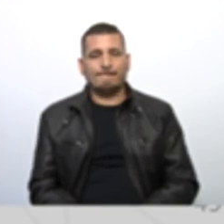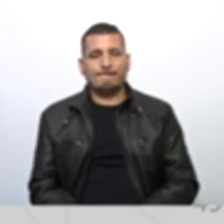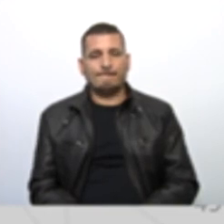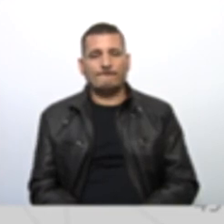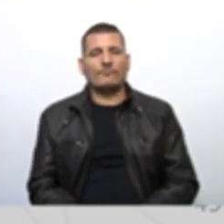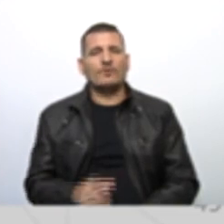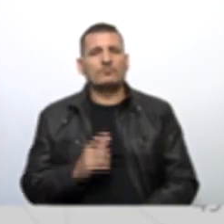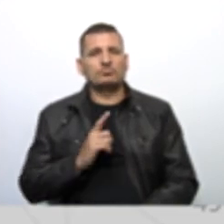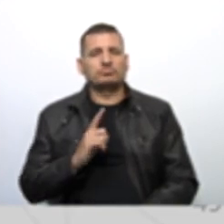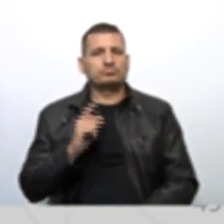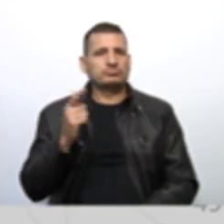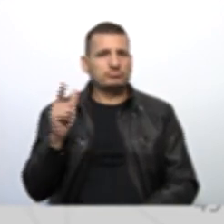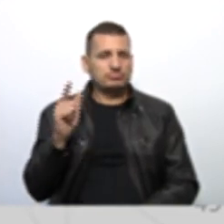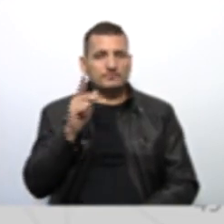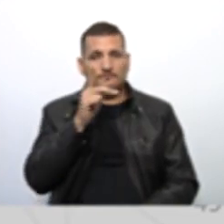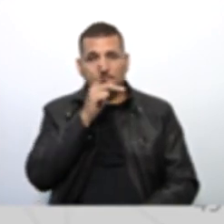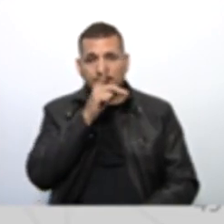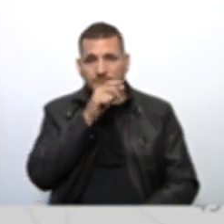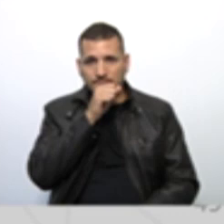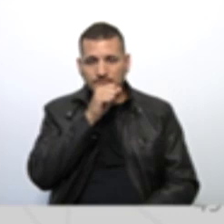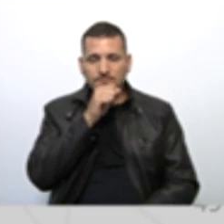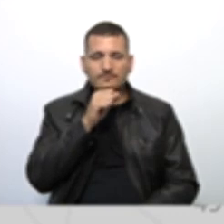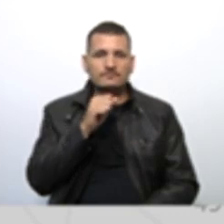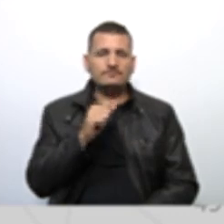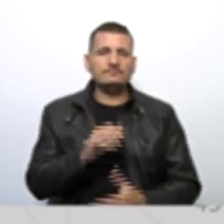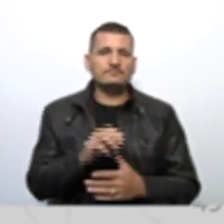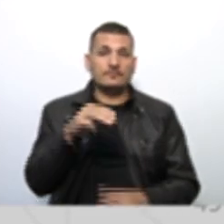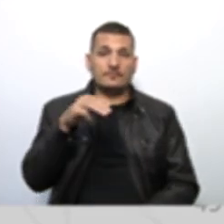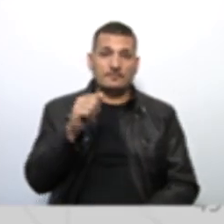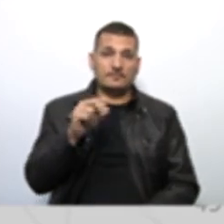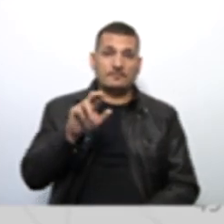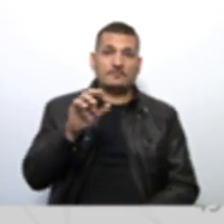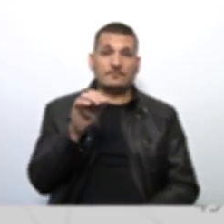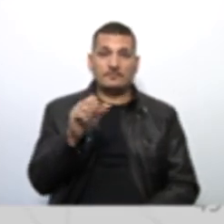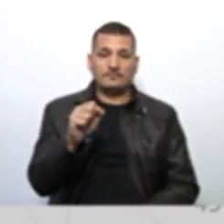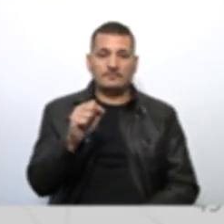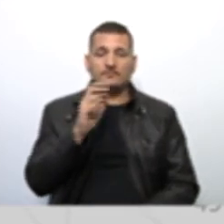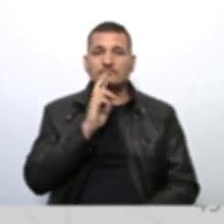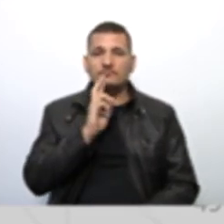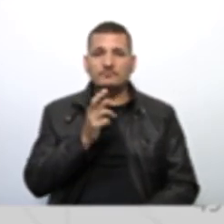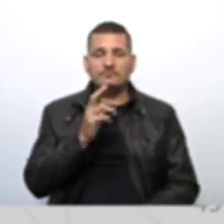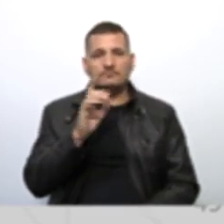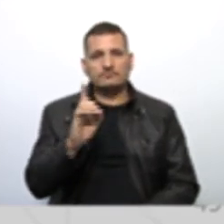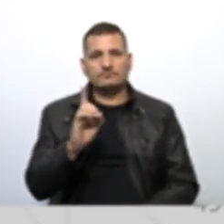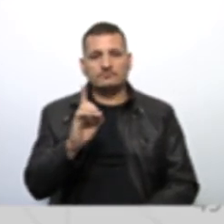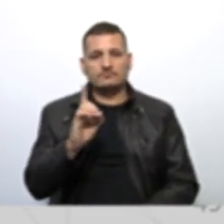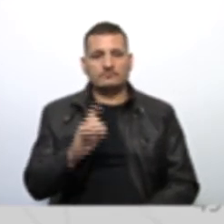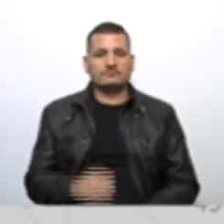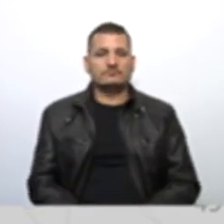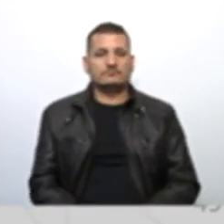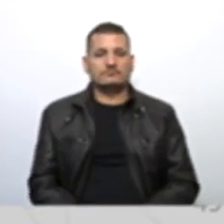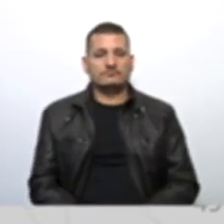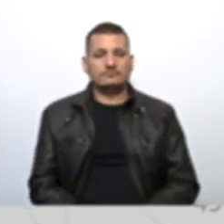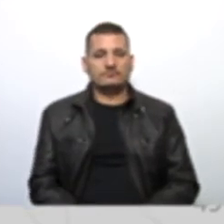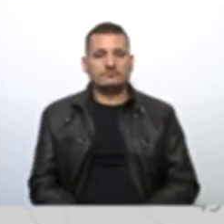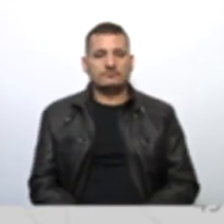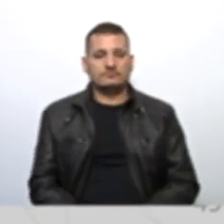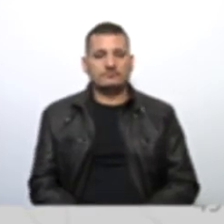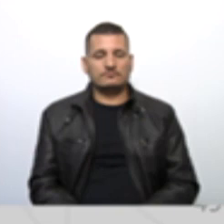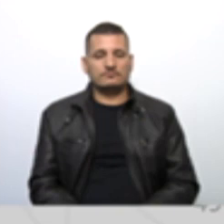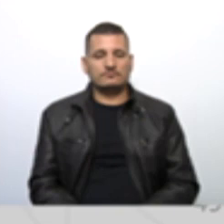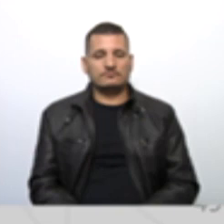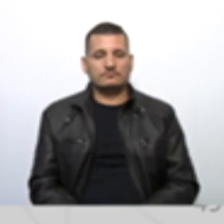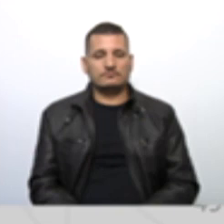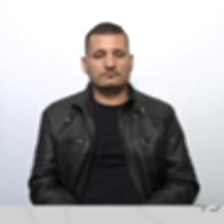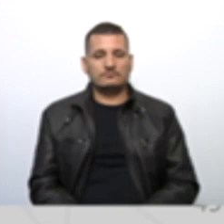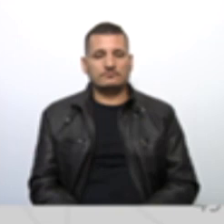outros colegas aqui de Porto Velho, o Marcos Santos, por exemplo, ele disse que é a letra D de dado. D de